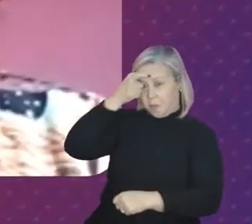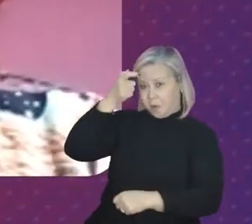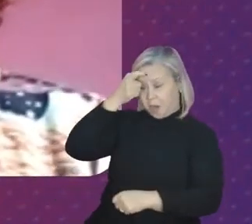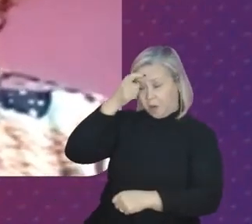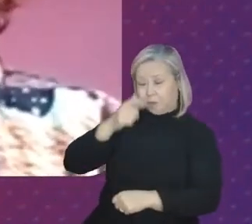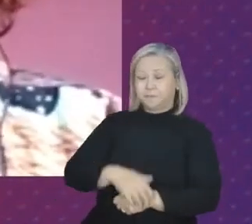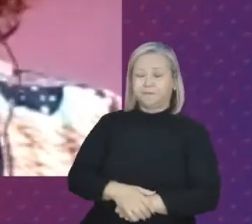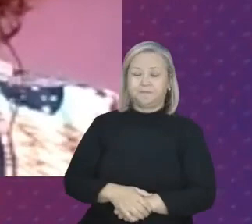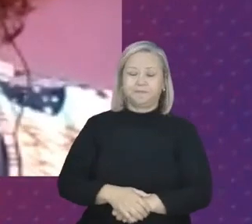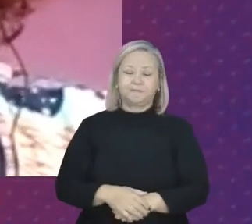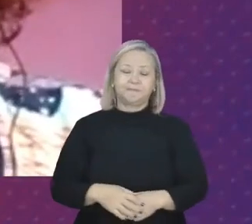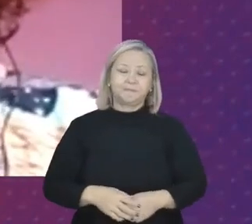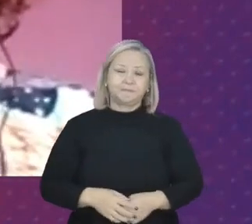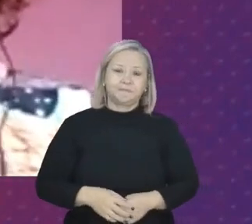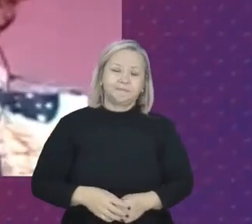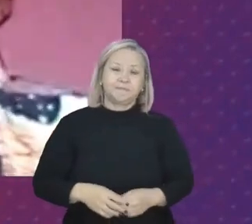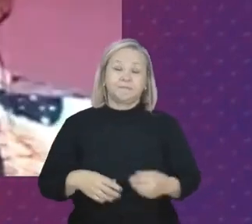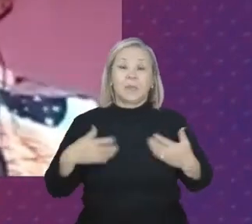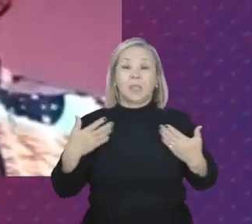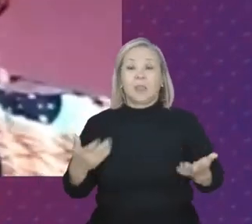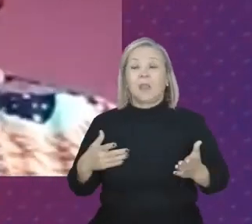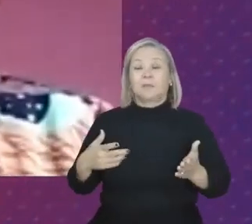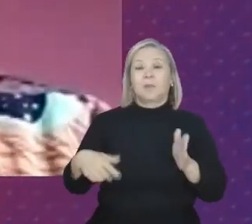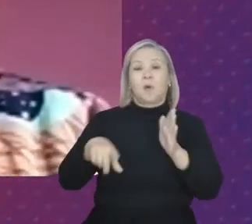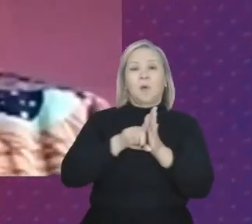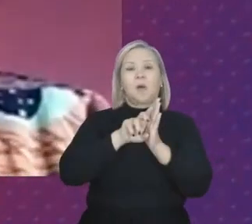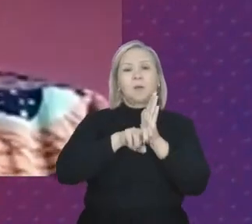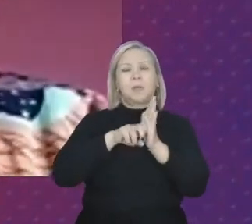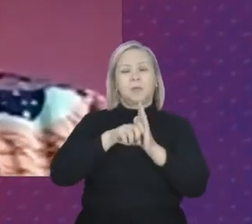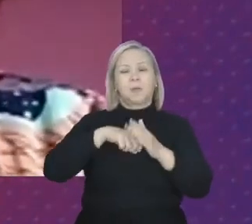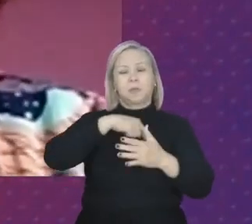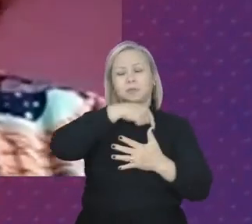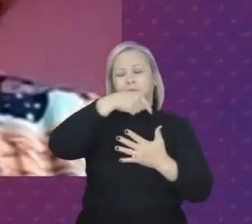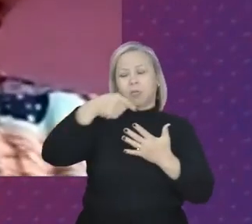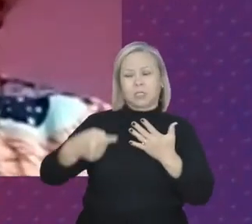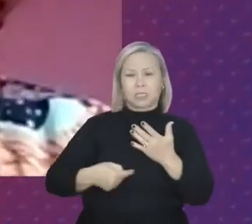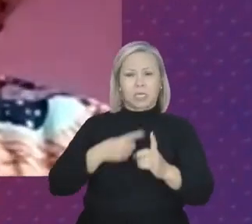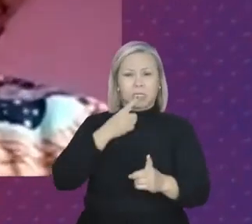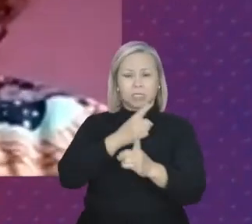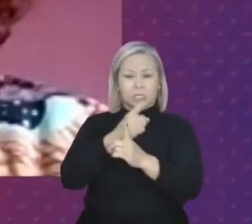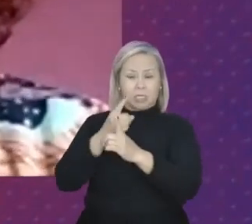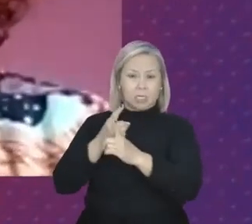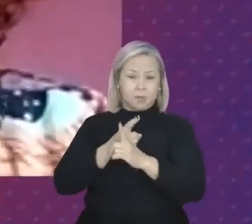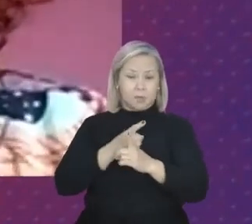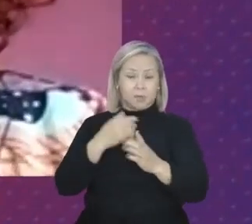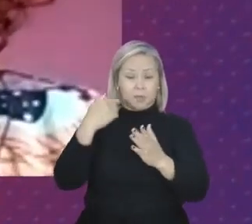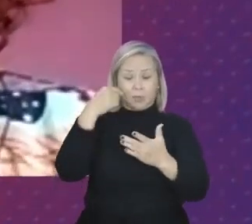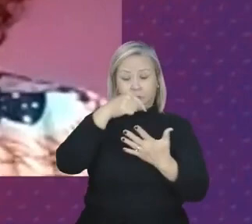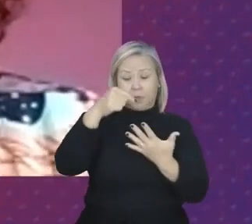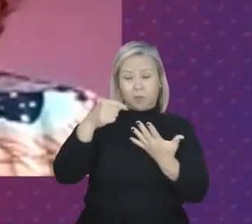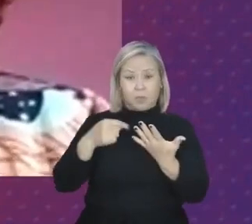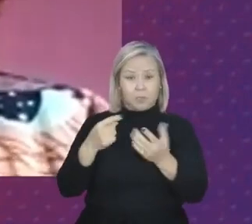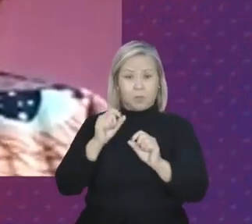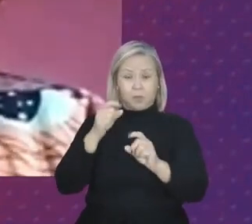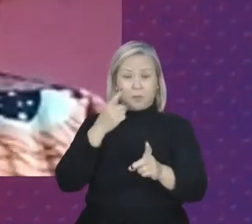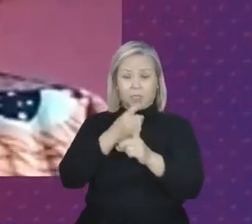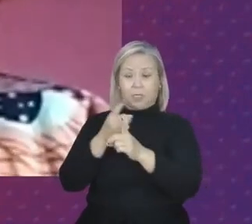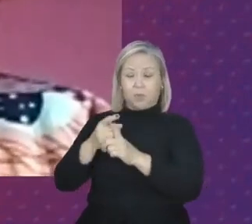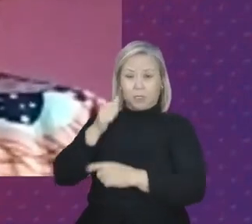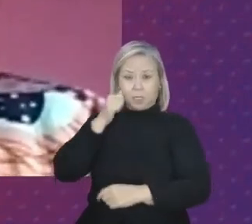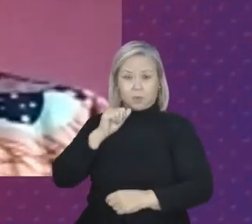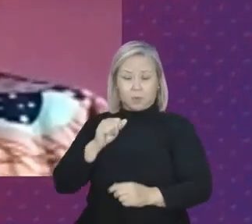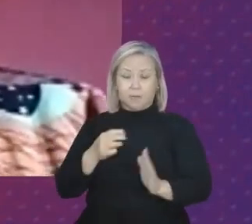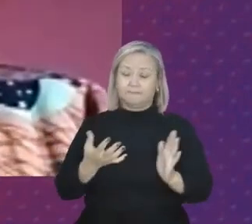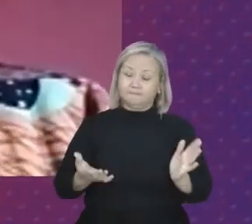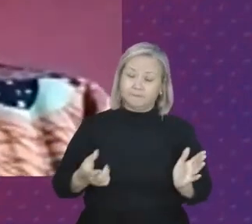política pública, a Lei Maria da Penha vai estabelecer uma série de procedimentos para os atendimentos das mulheres, e aí uma crítica, inclusive, que se faz à Lei da